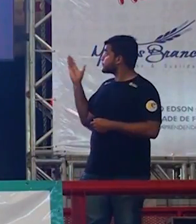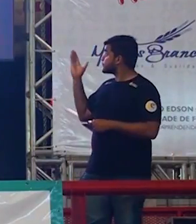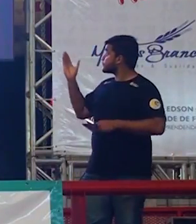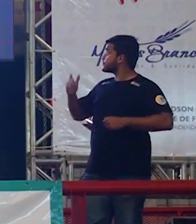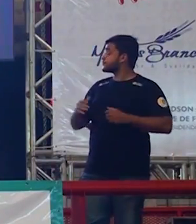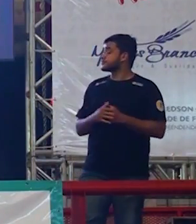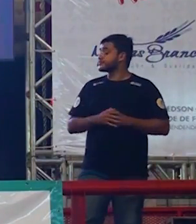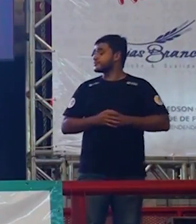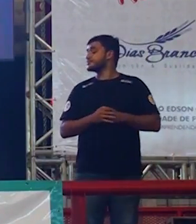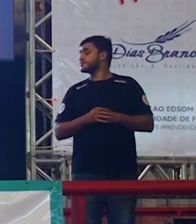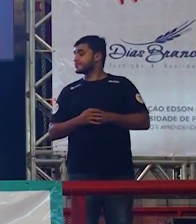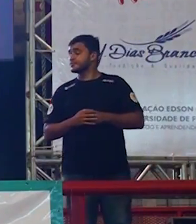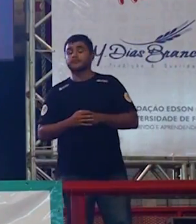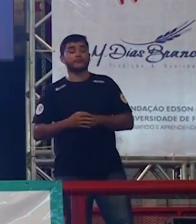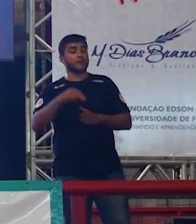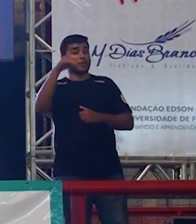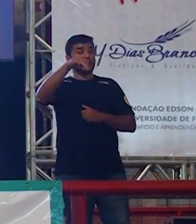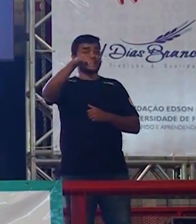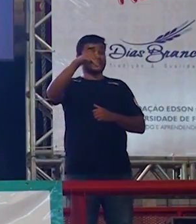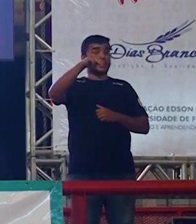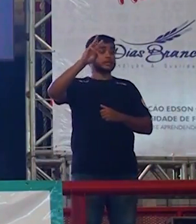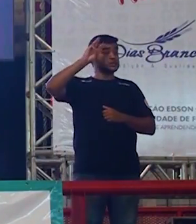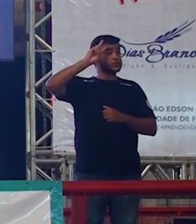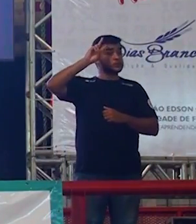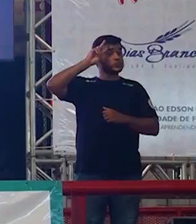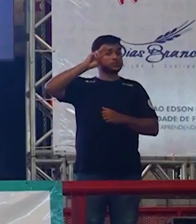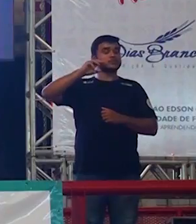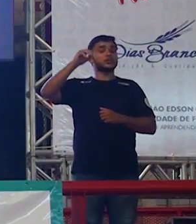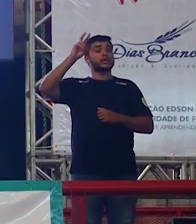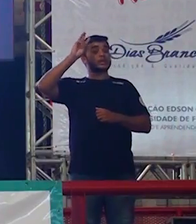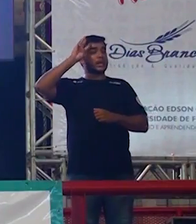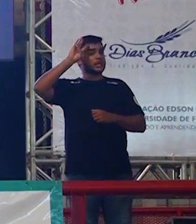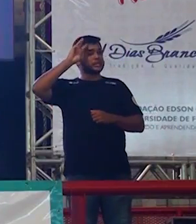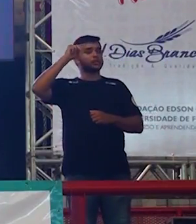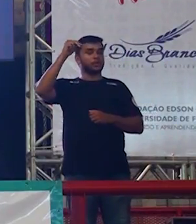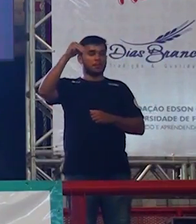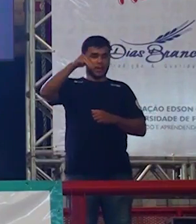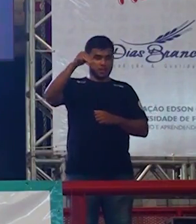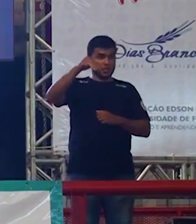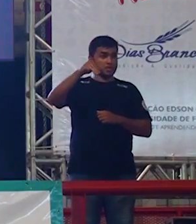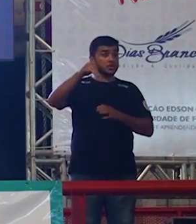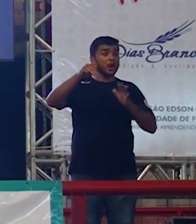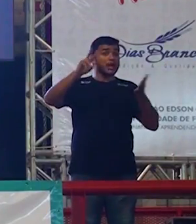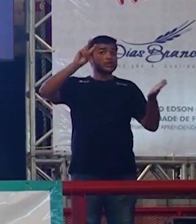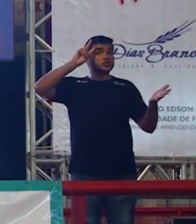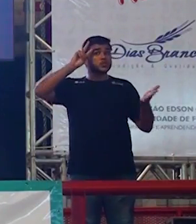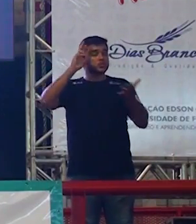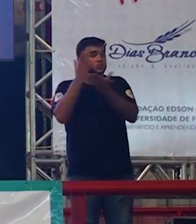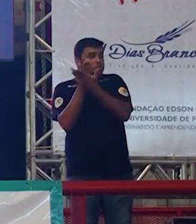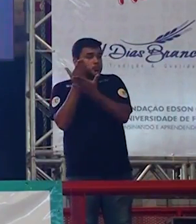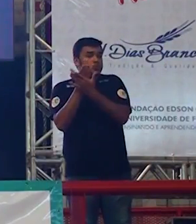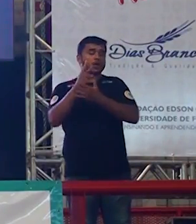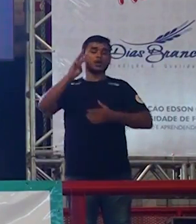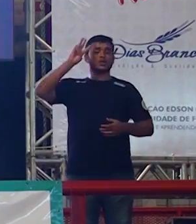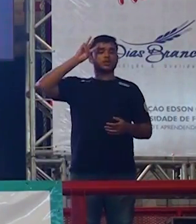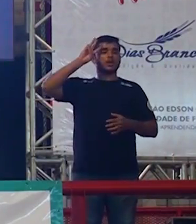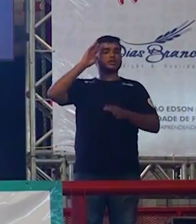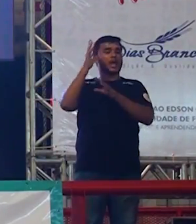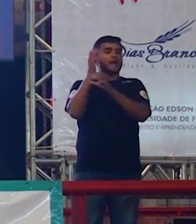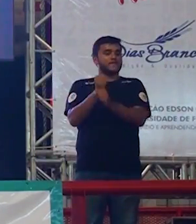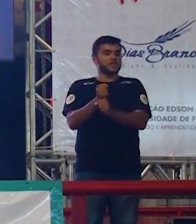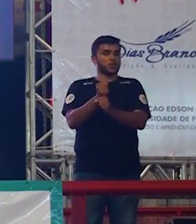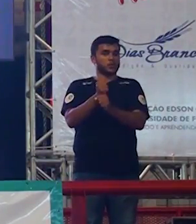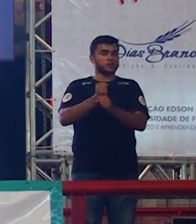matemática. Matemática na segunda e matemática na terça, revisão. Sempre você estuda aos